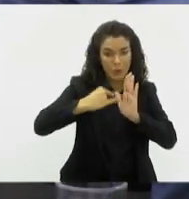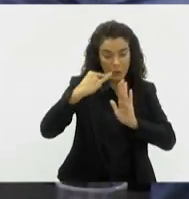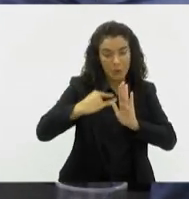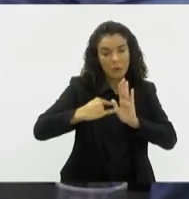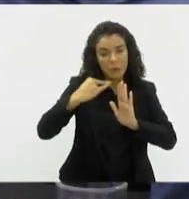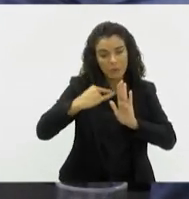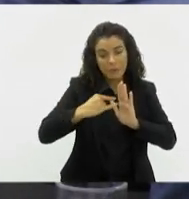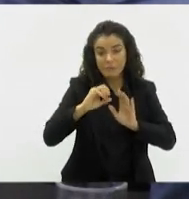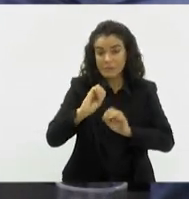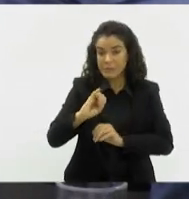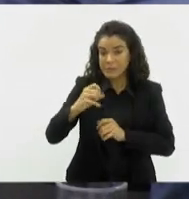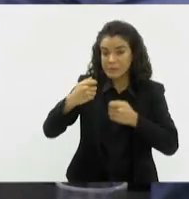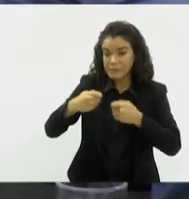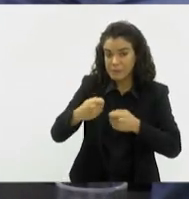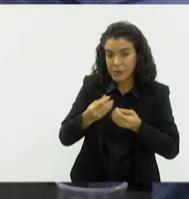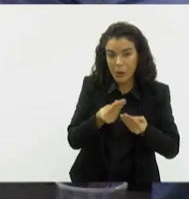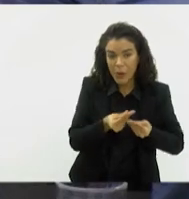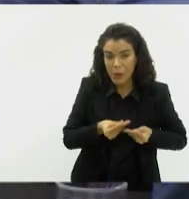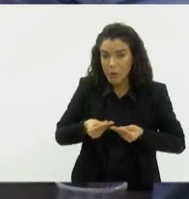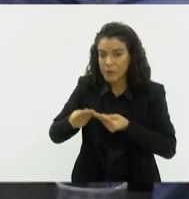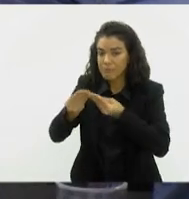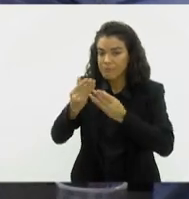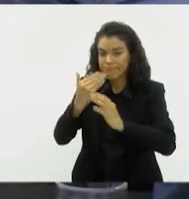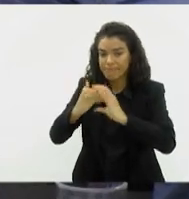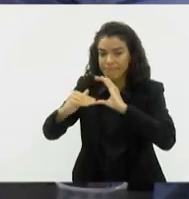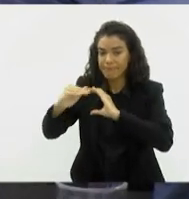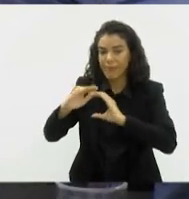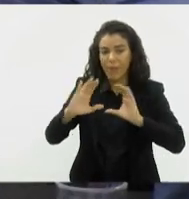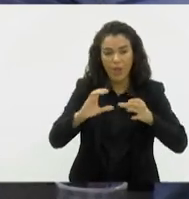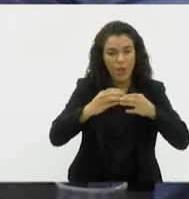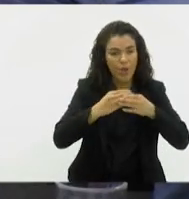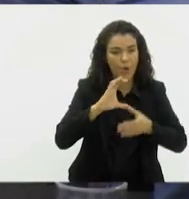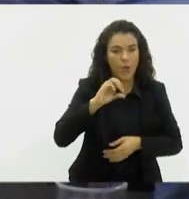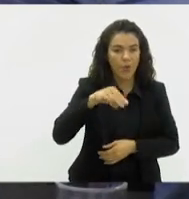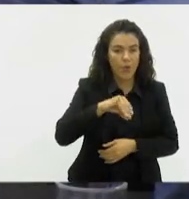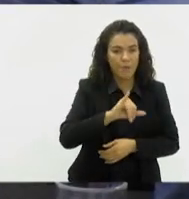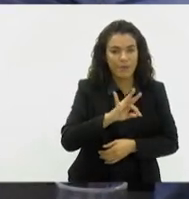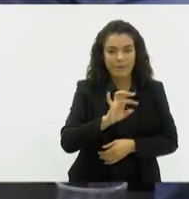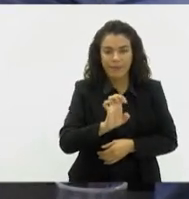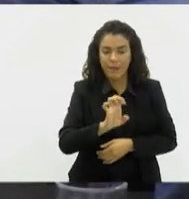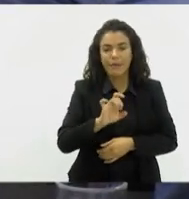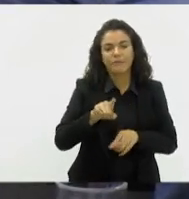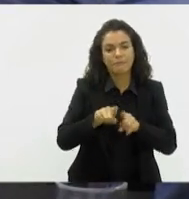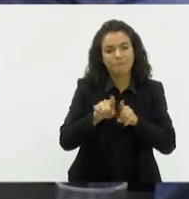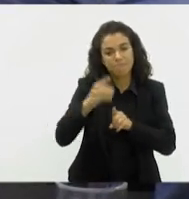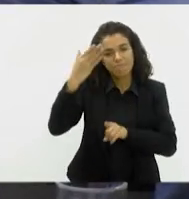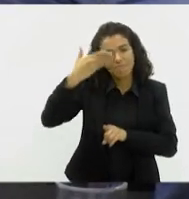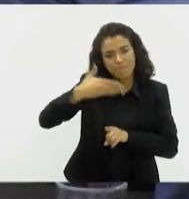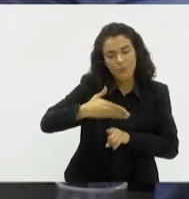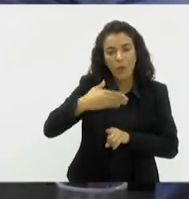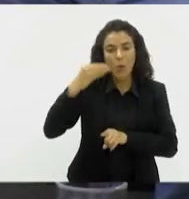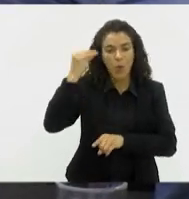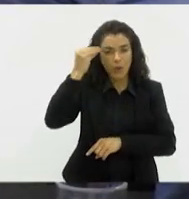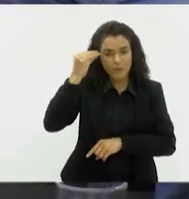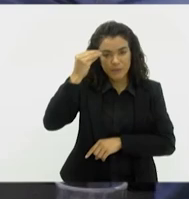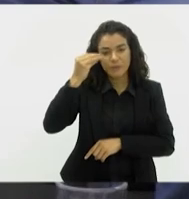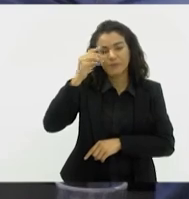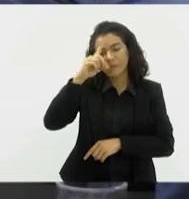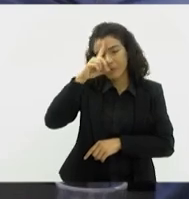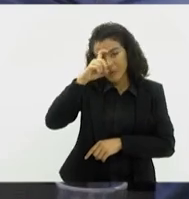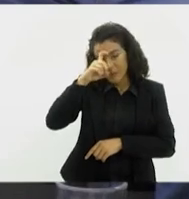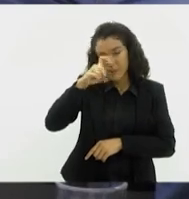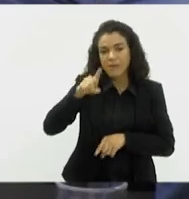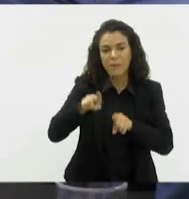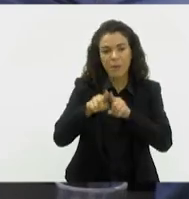E se precisar também que eu entregue ao comitê ou alguém da eleição, colocando quanto o hospital psiquiátrico, que é considerado também um espaço de privação